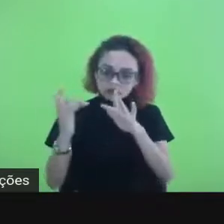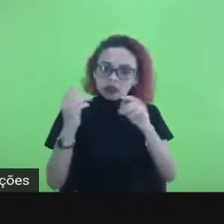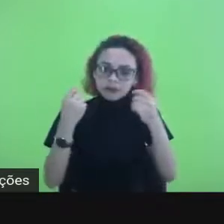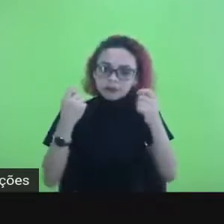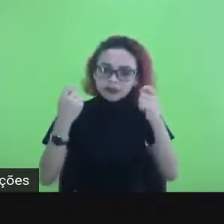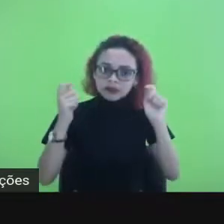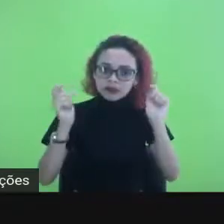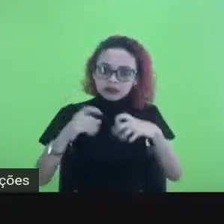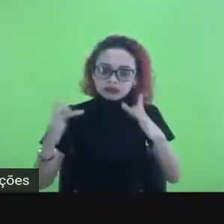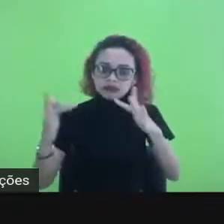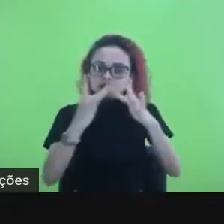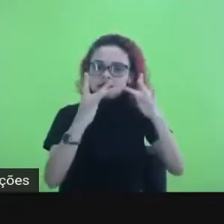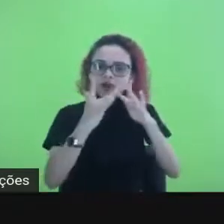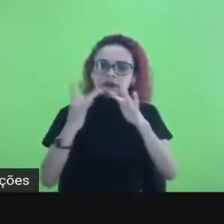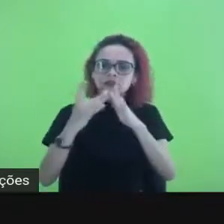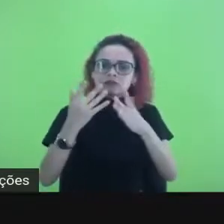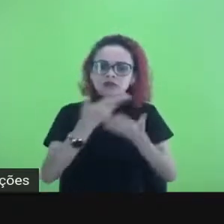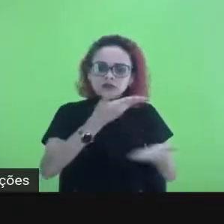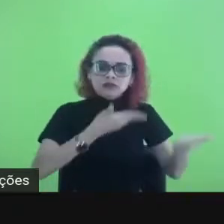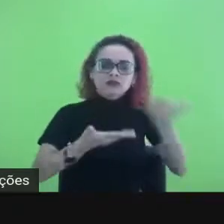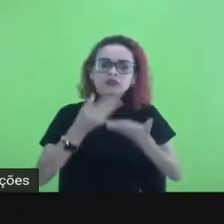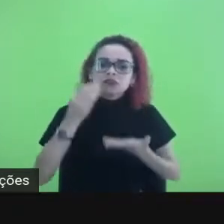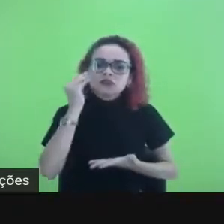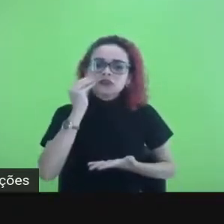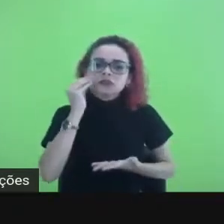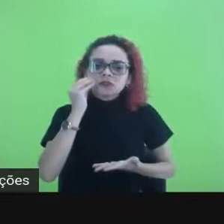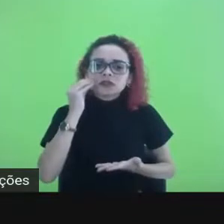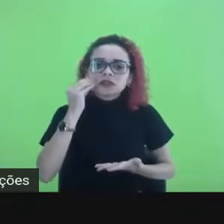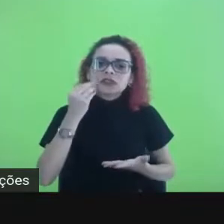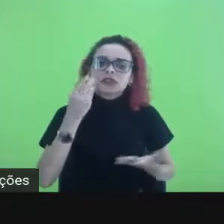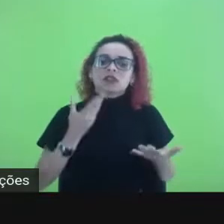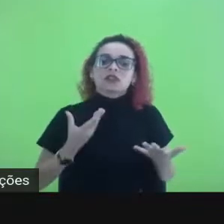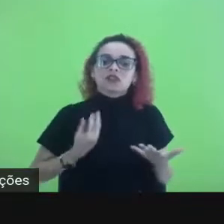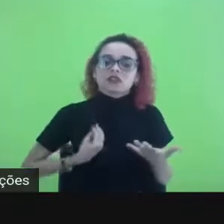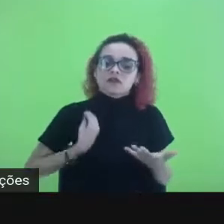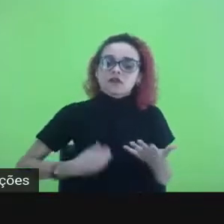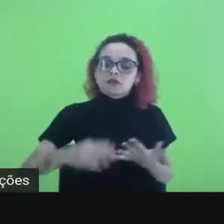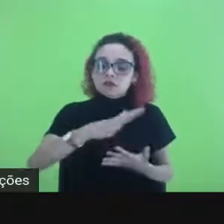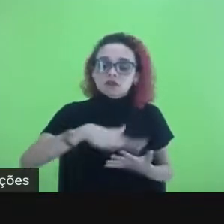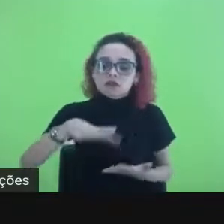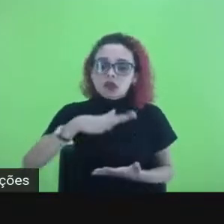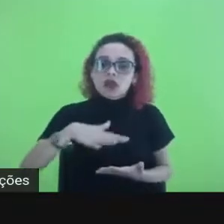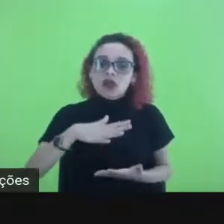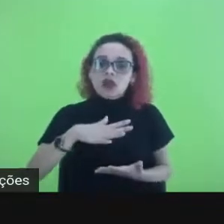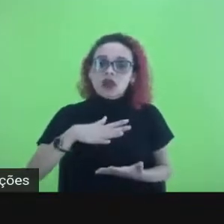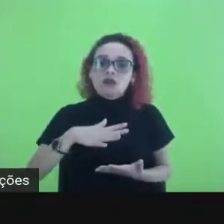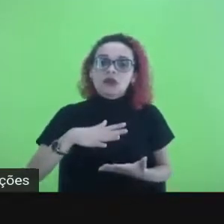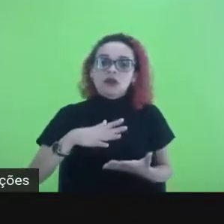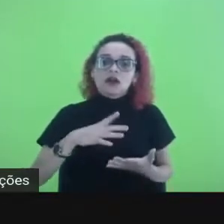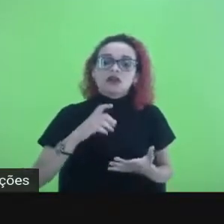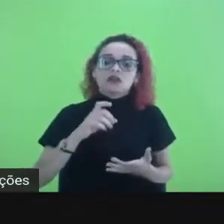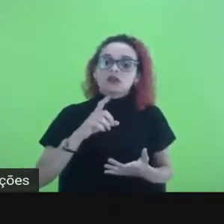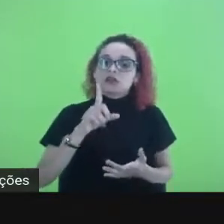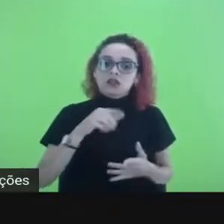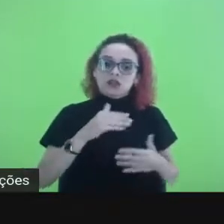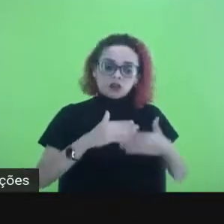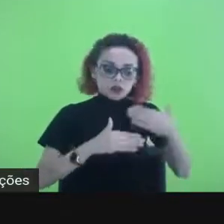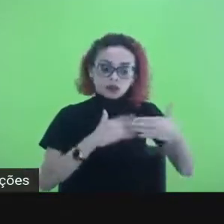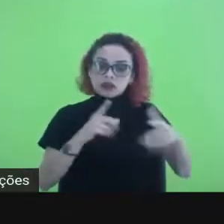pautas e ter um espaço de discussão, né, para essas pautas. E, de novo, desse processo ser coletivo,